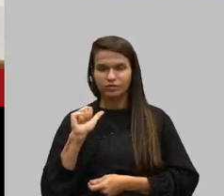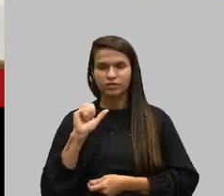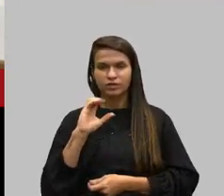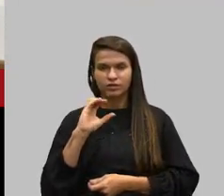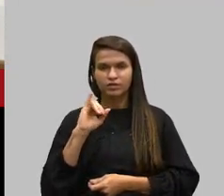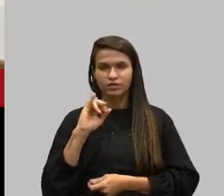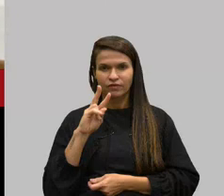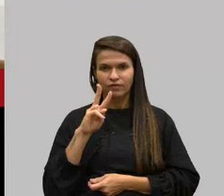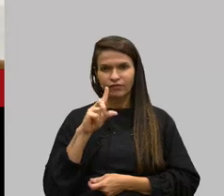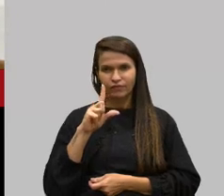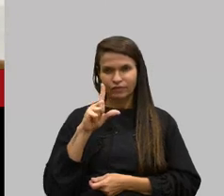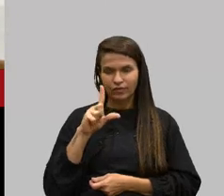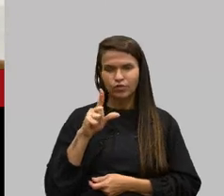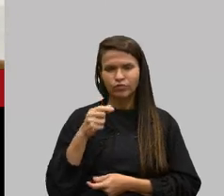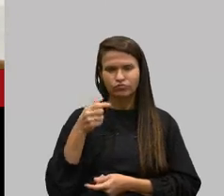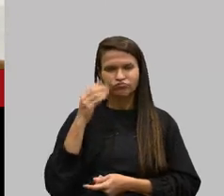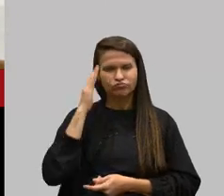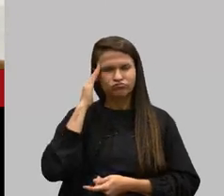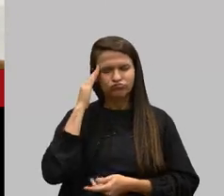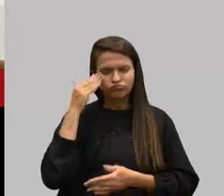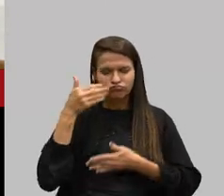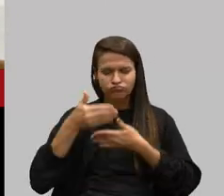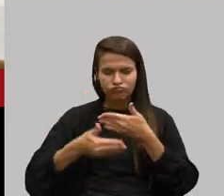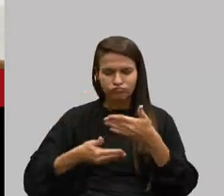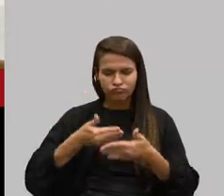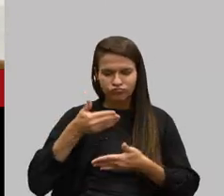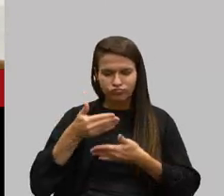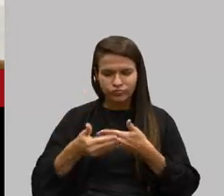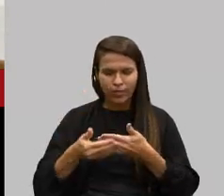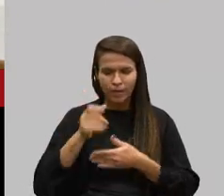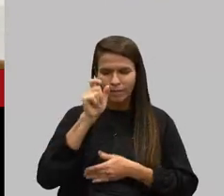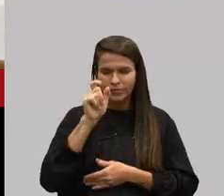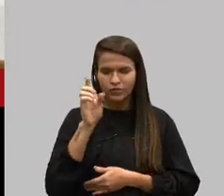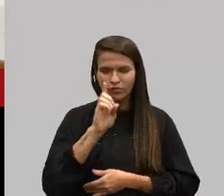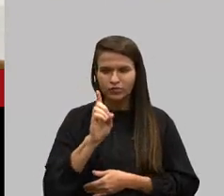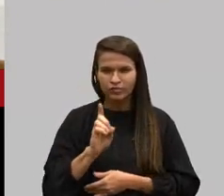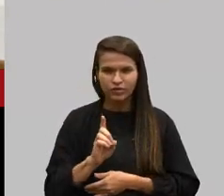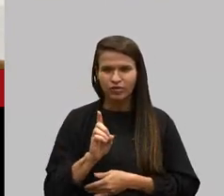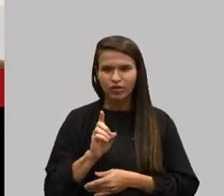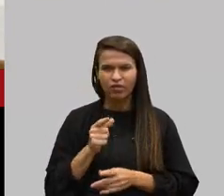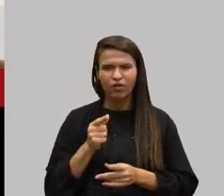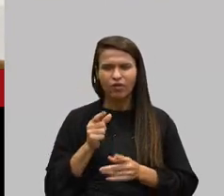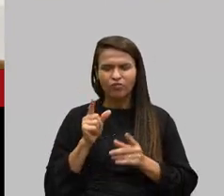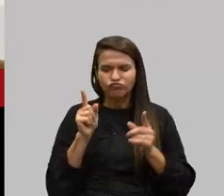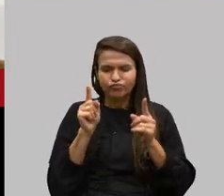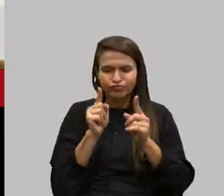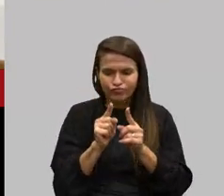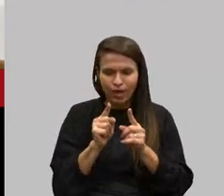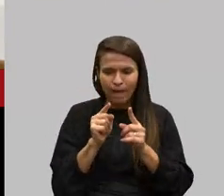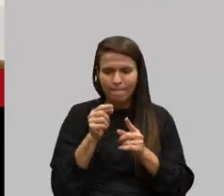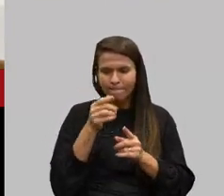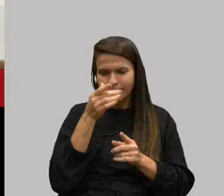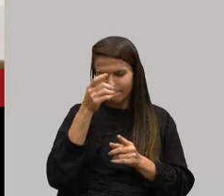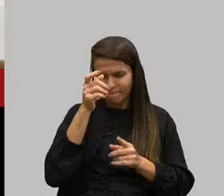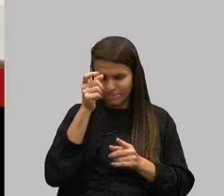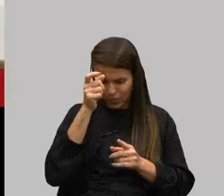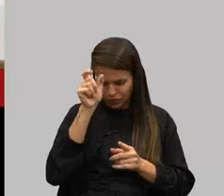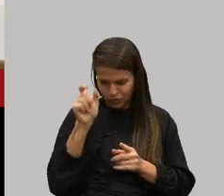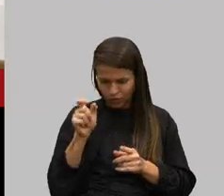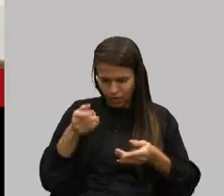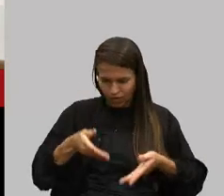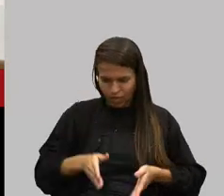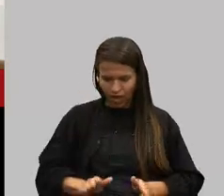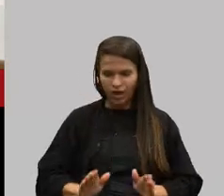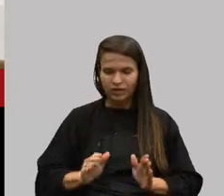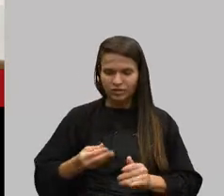pessoa com deficiência o ciclo de vida completo ele não é fragmentado a pessoa nasce vive e morre